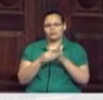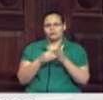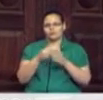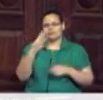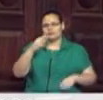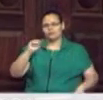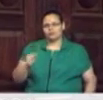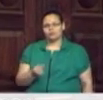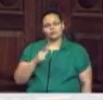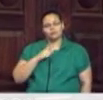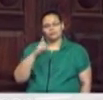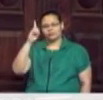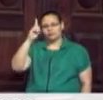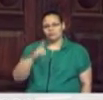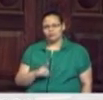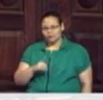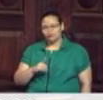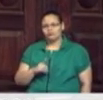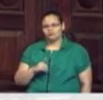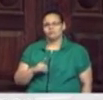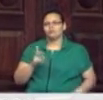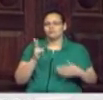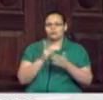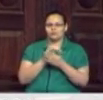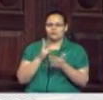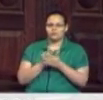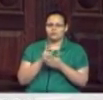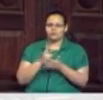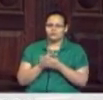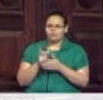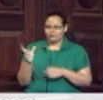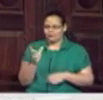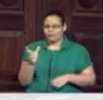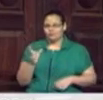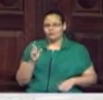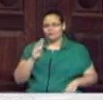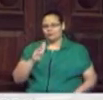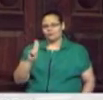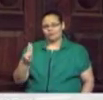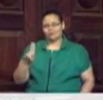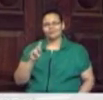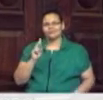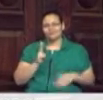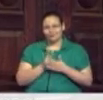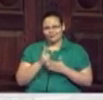R$ 3.000 tenham direito ao benefício, e mesmo assim, o valor